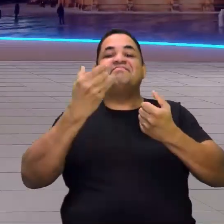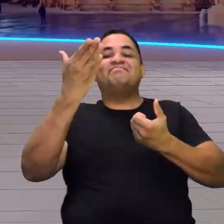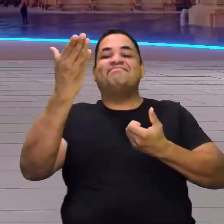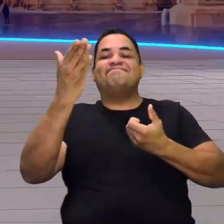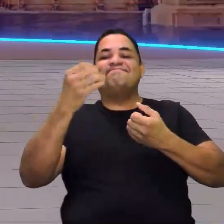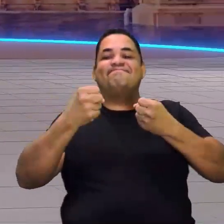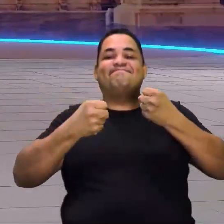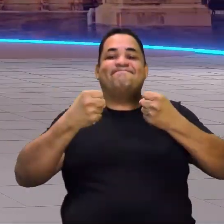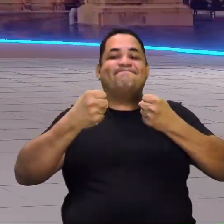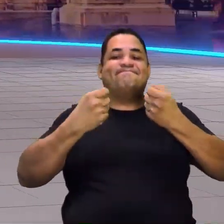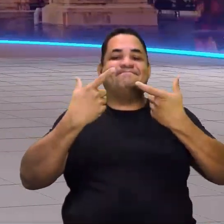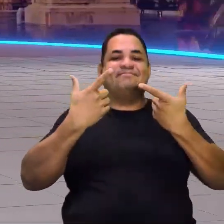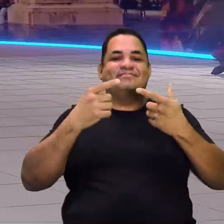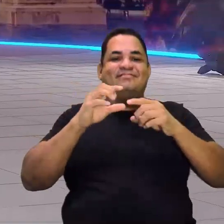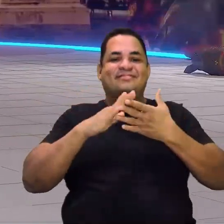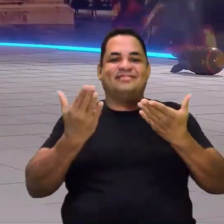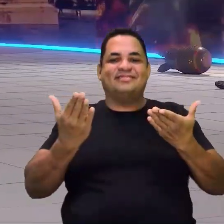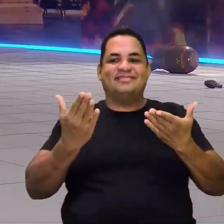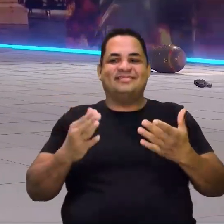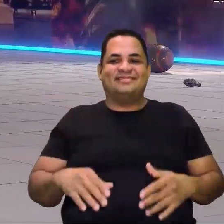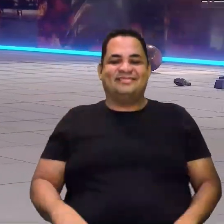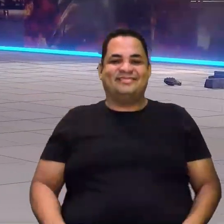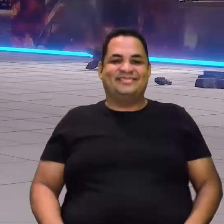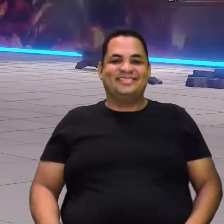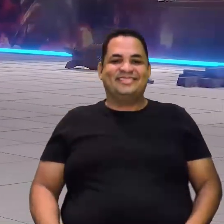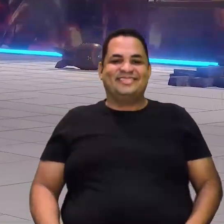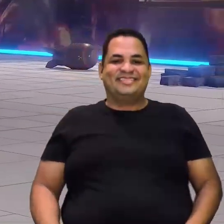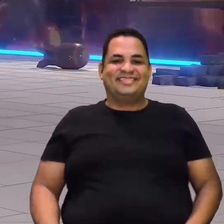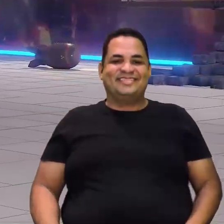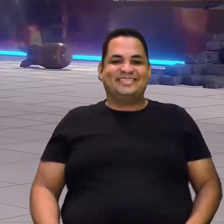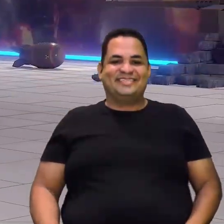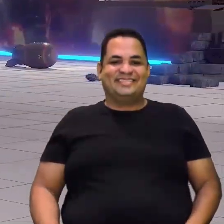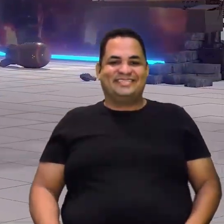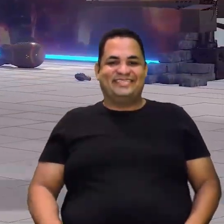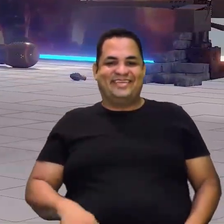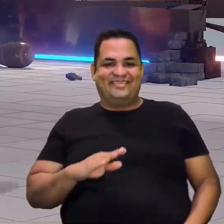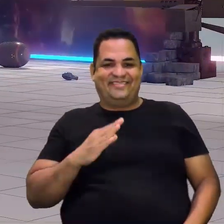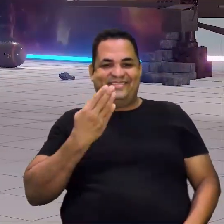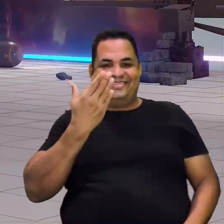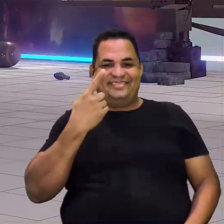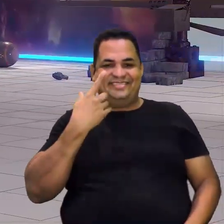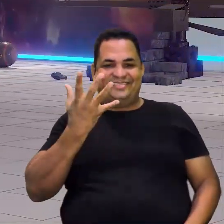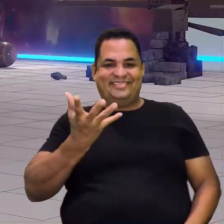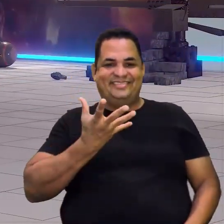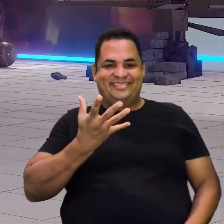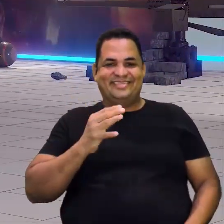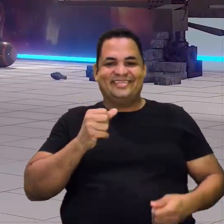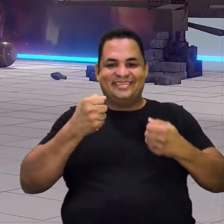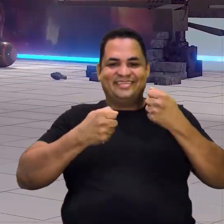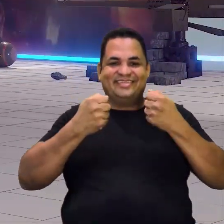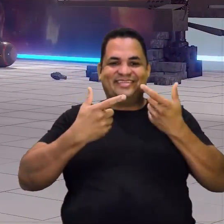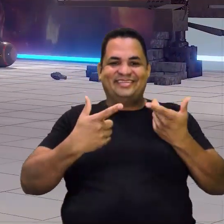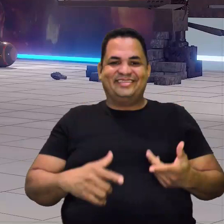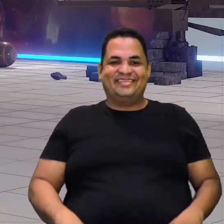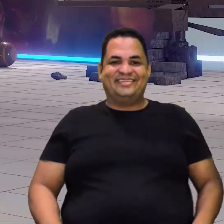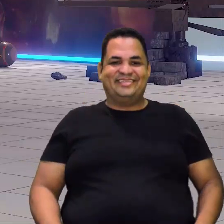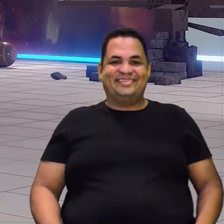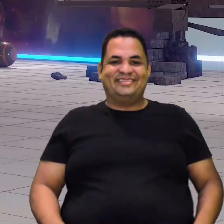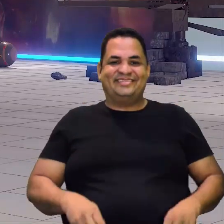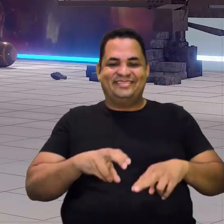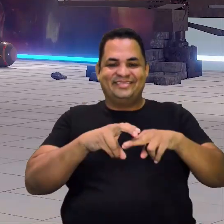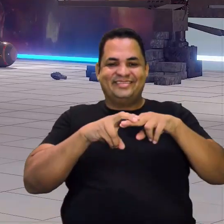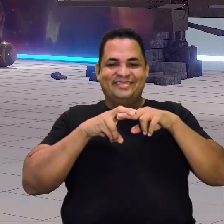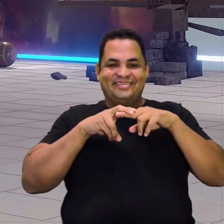piloto? Ah, não. Esse avião é fake. Eu vou querer um piloto desse avião aí, viu? É por isso que ele